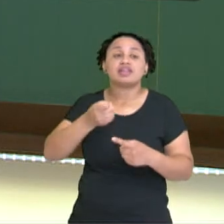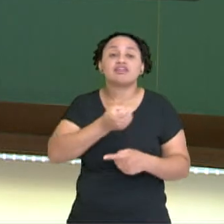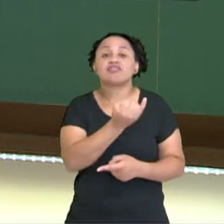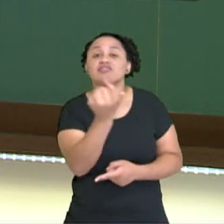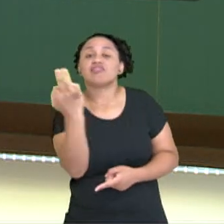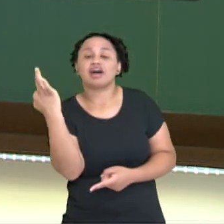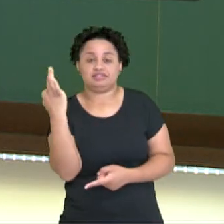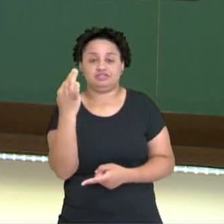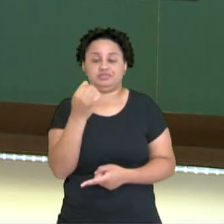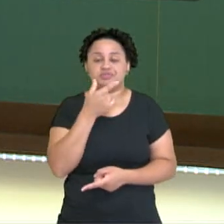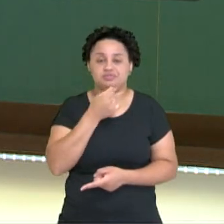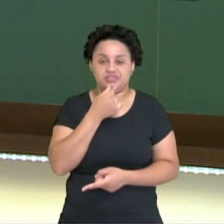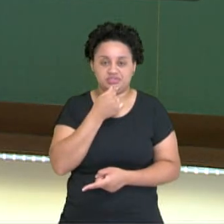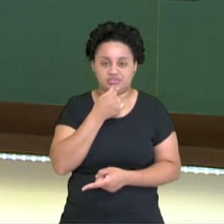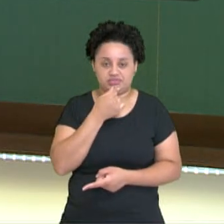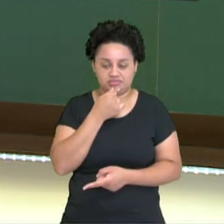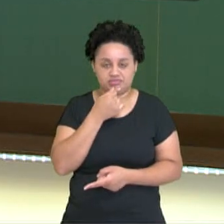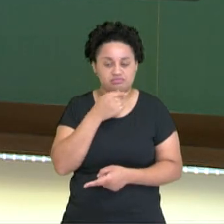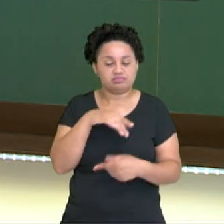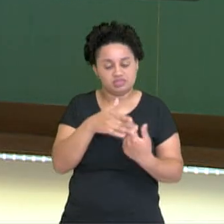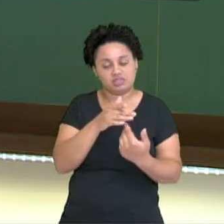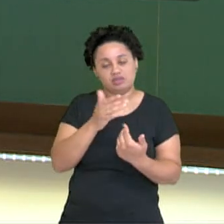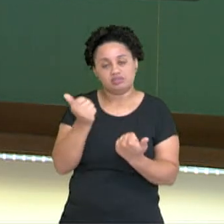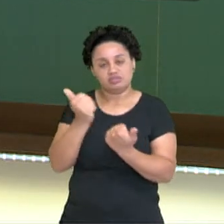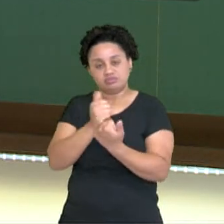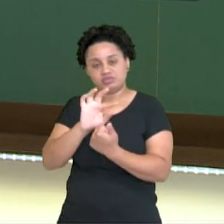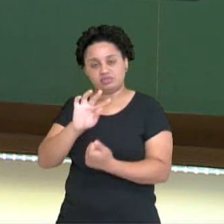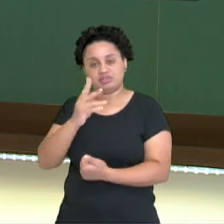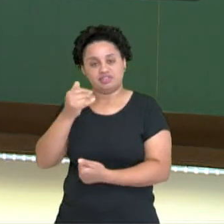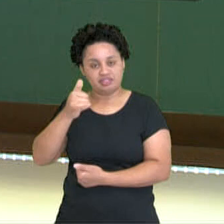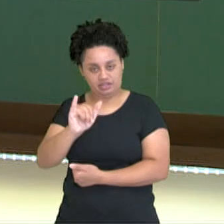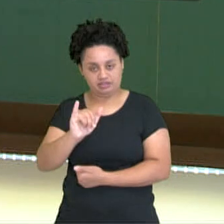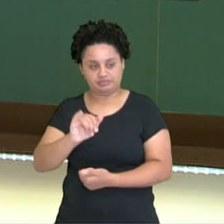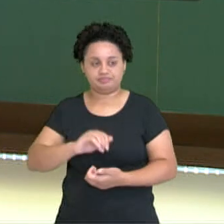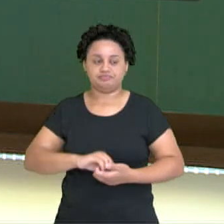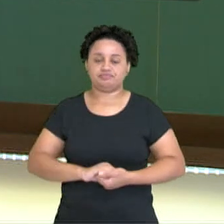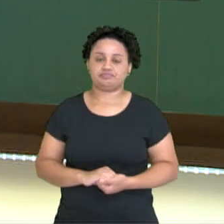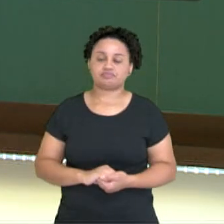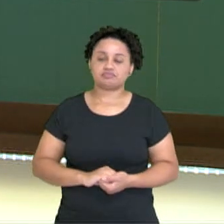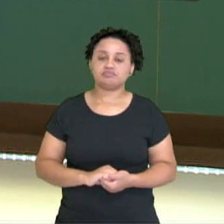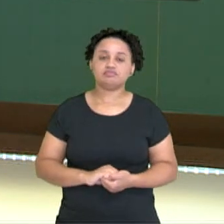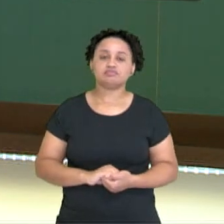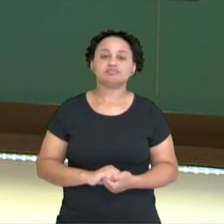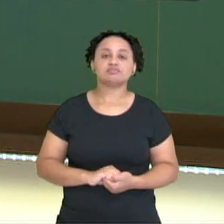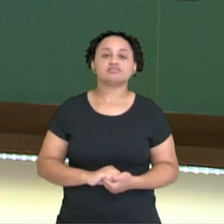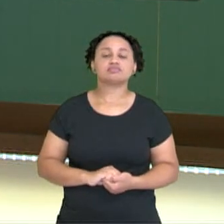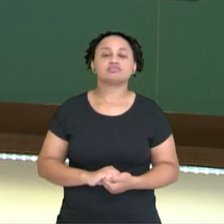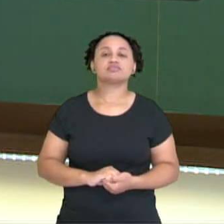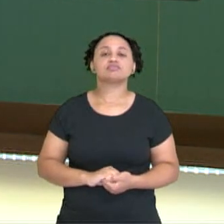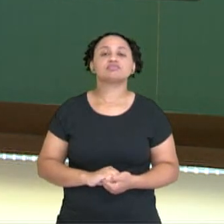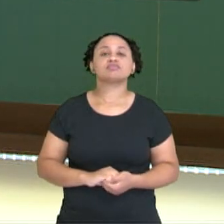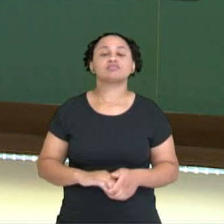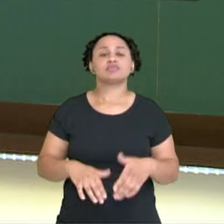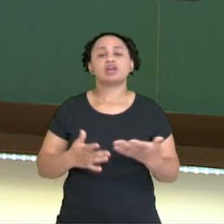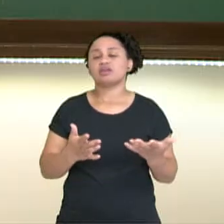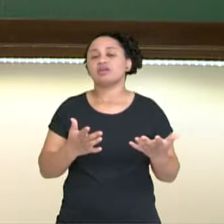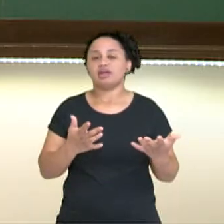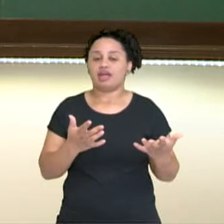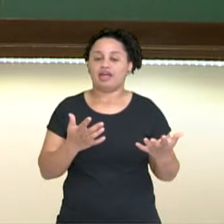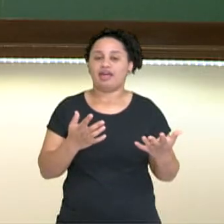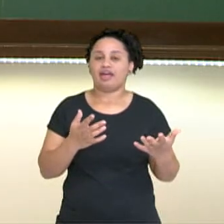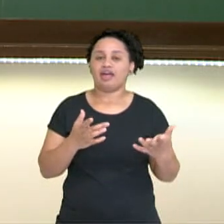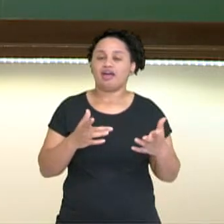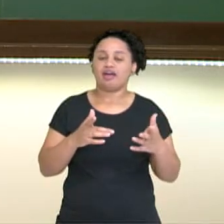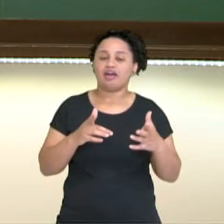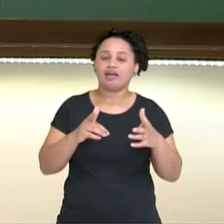meninos, eles. Por essa razão, o pronome they. O verbo to be, are. O que é fácil, né, gente? É uma língua meio óbvia